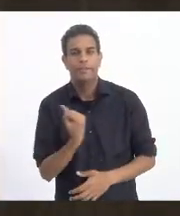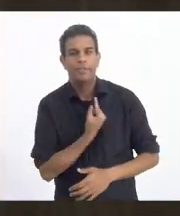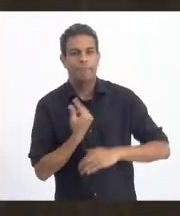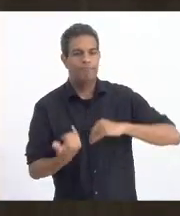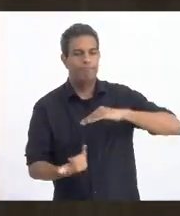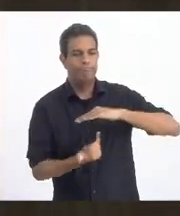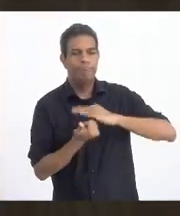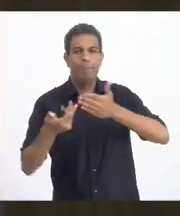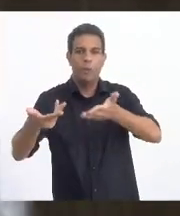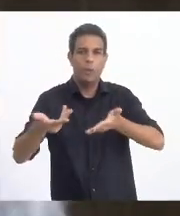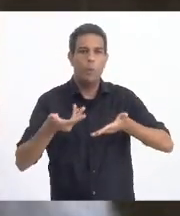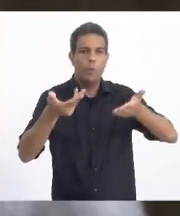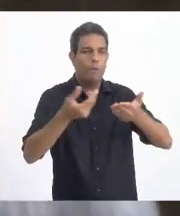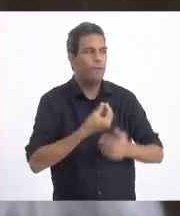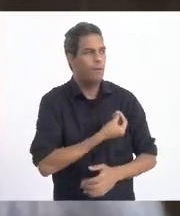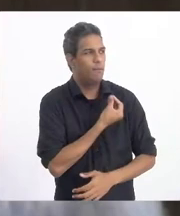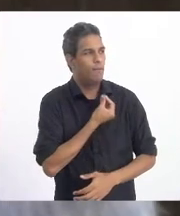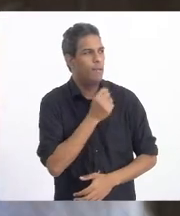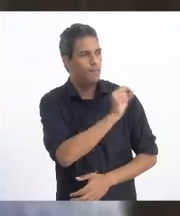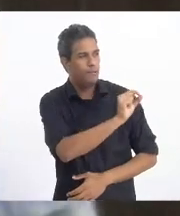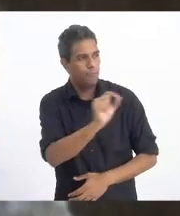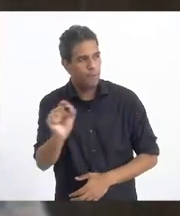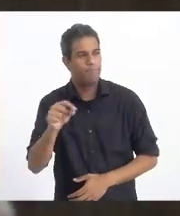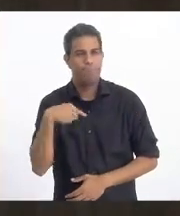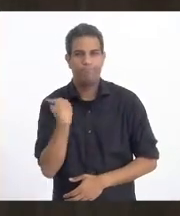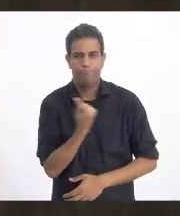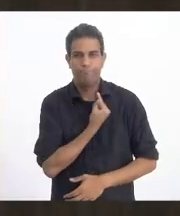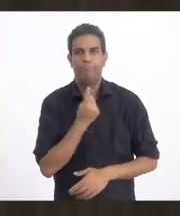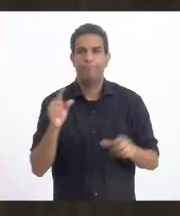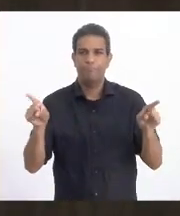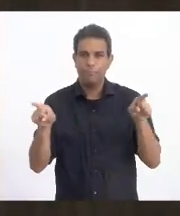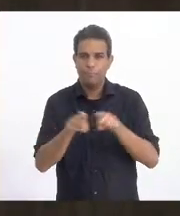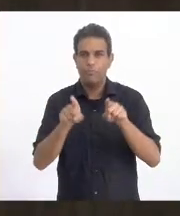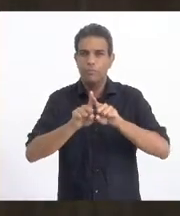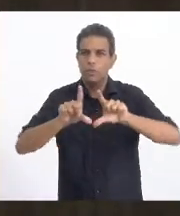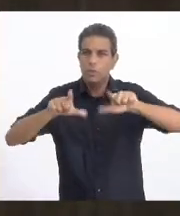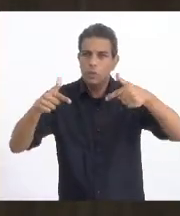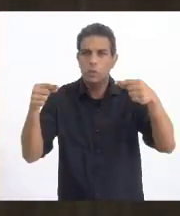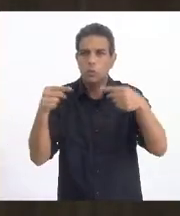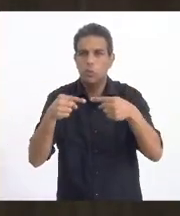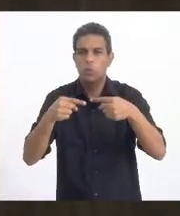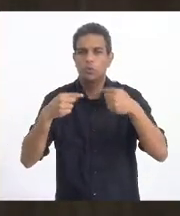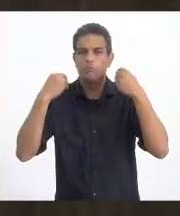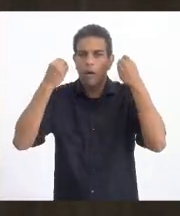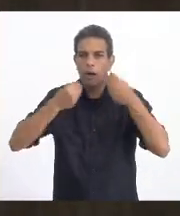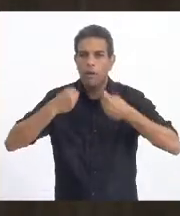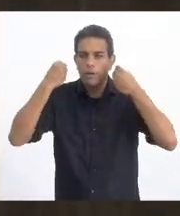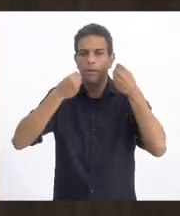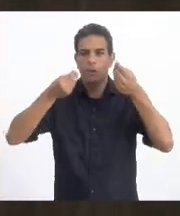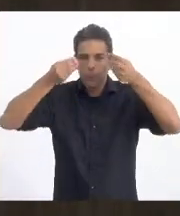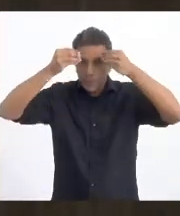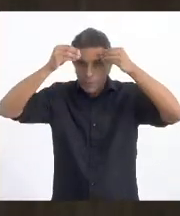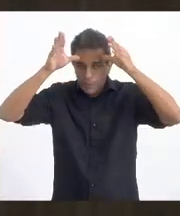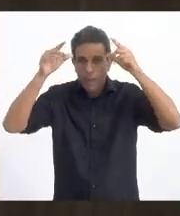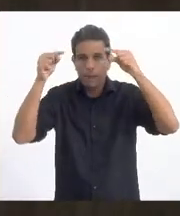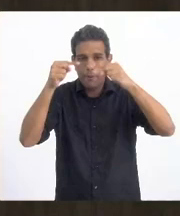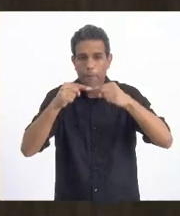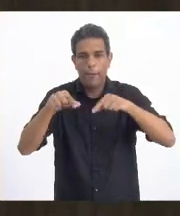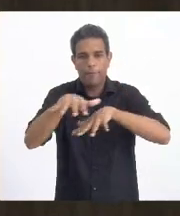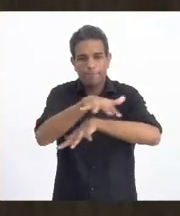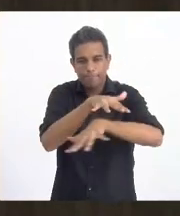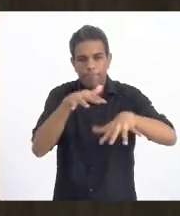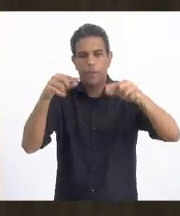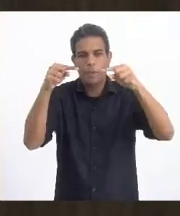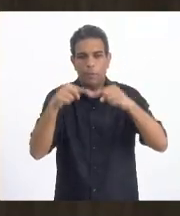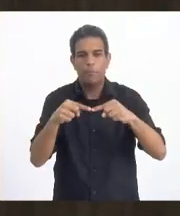instituições, convida a gente para participar, que nós temos muito também para dar a nossa experiência, nosso conhecimento, tá?